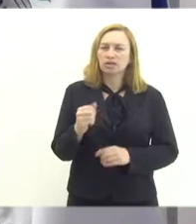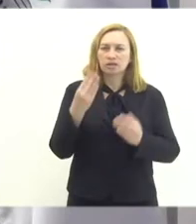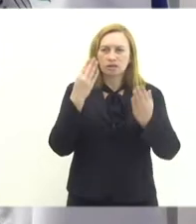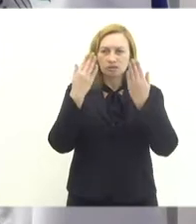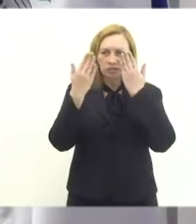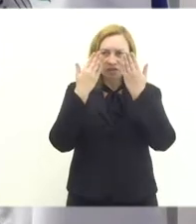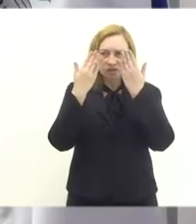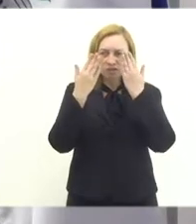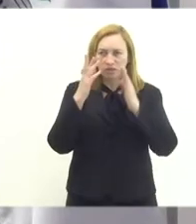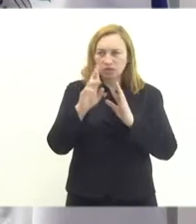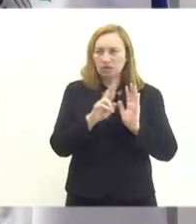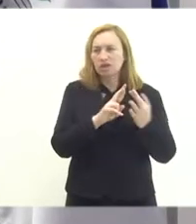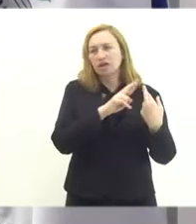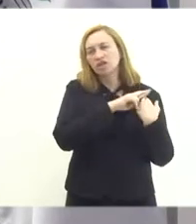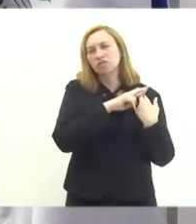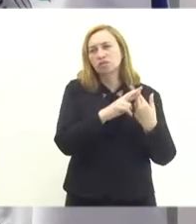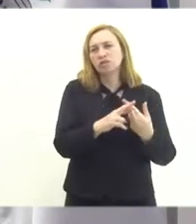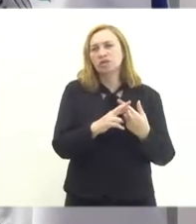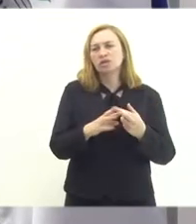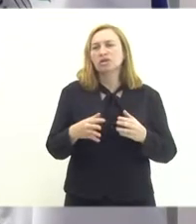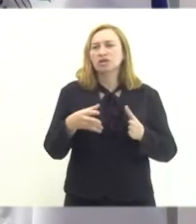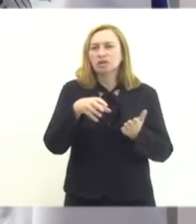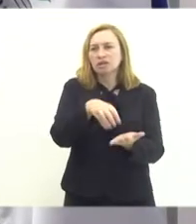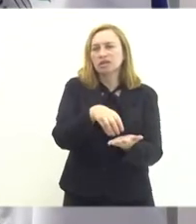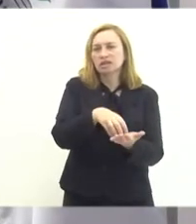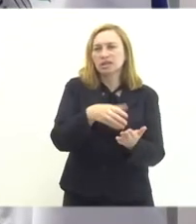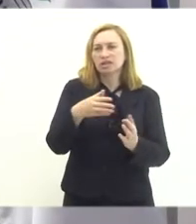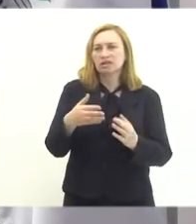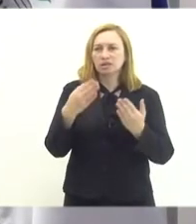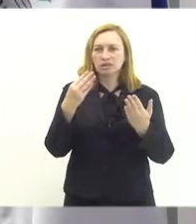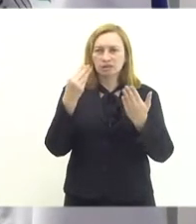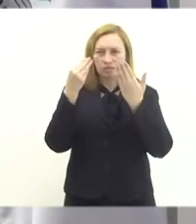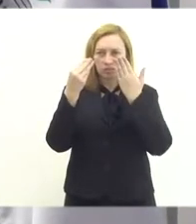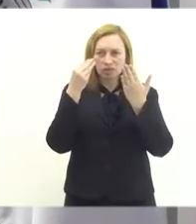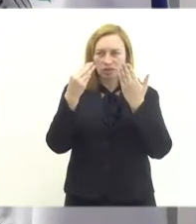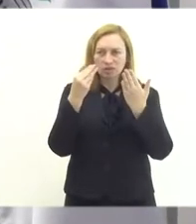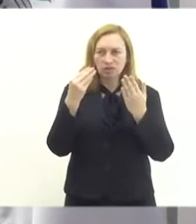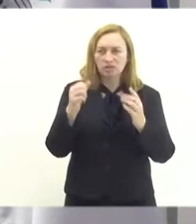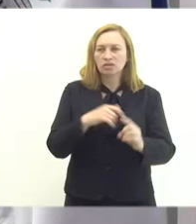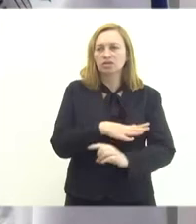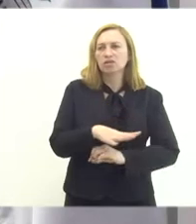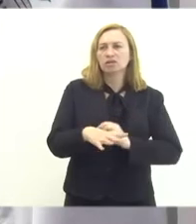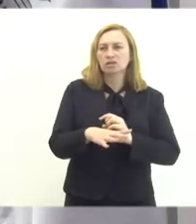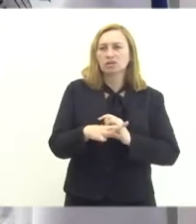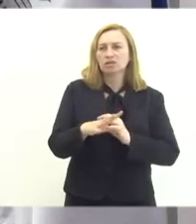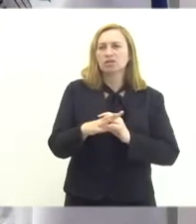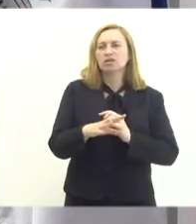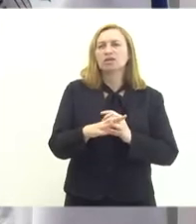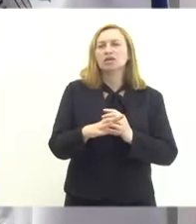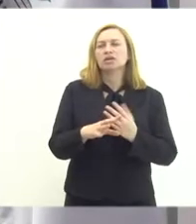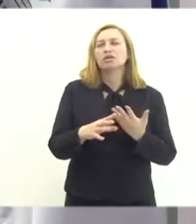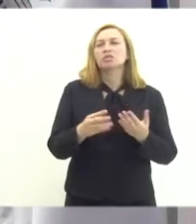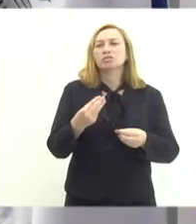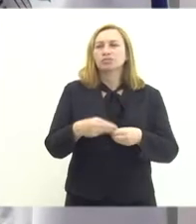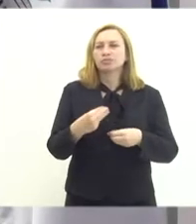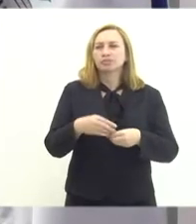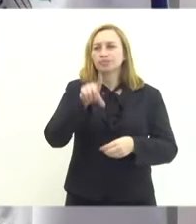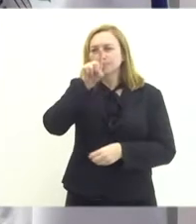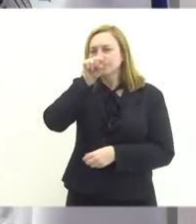psicóloga responsável pelo Centro de Atenção psicossocial do município também de Nilópolis